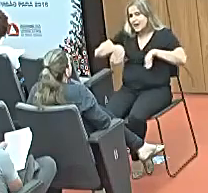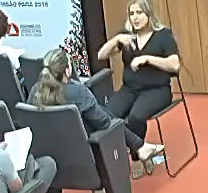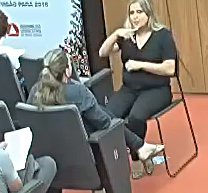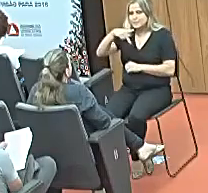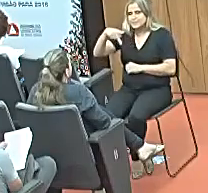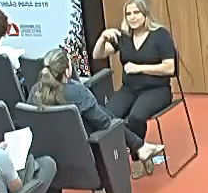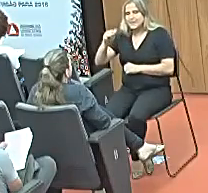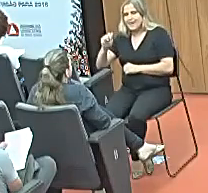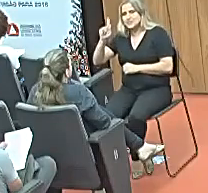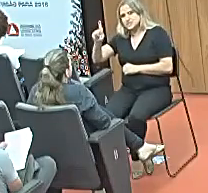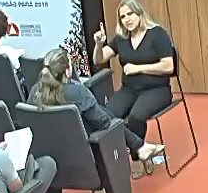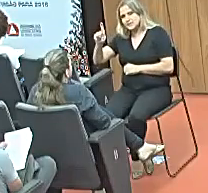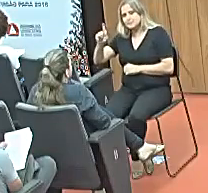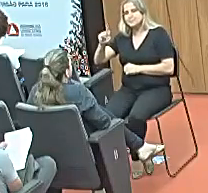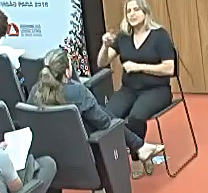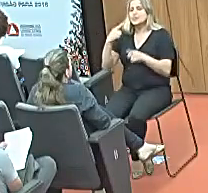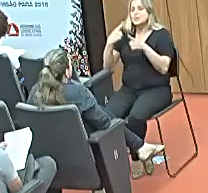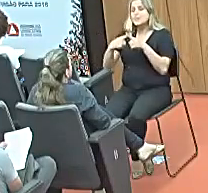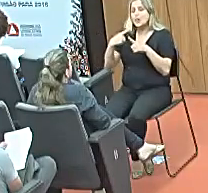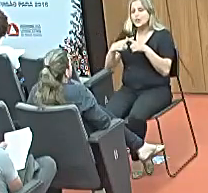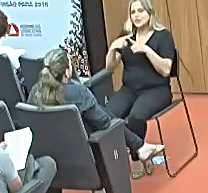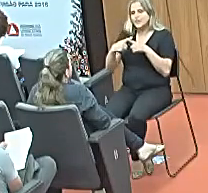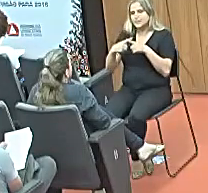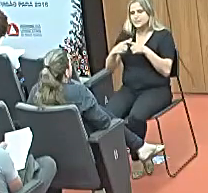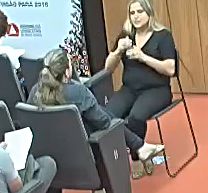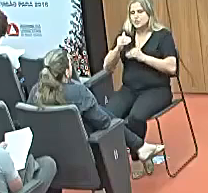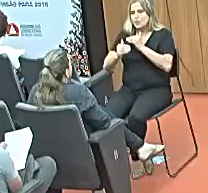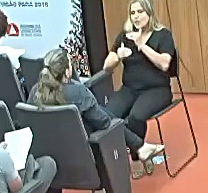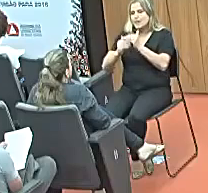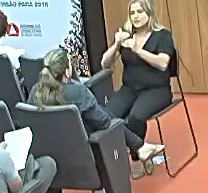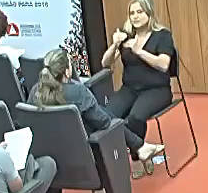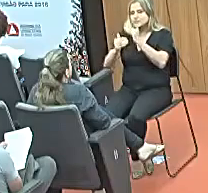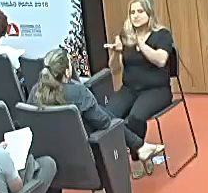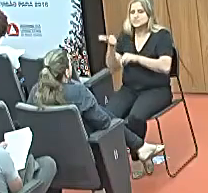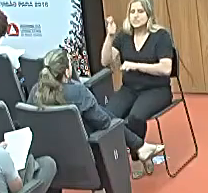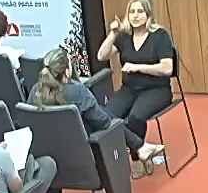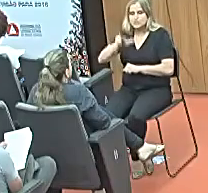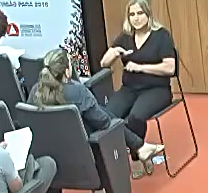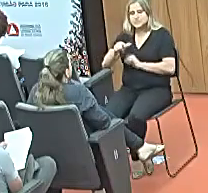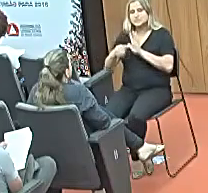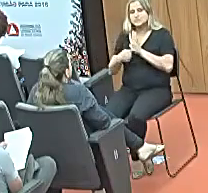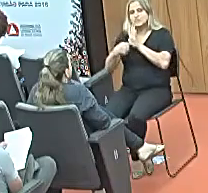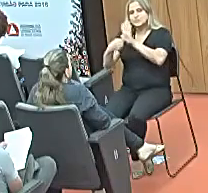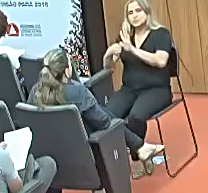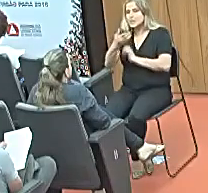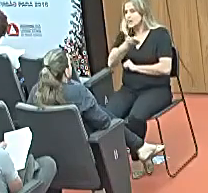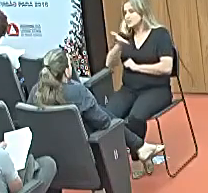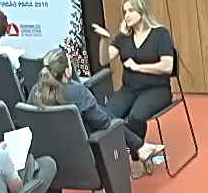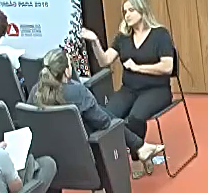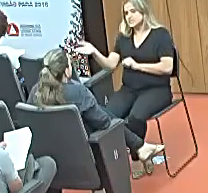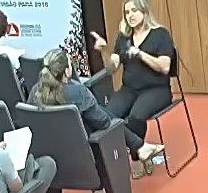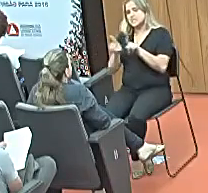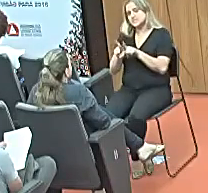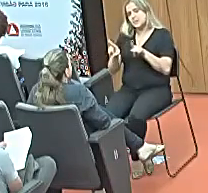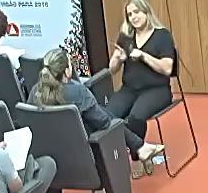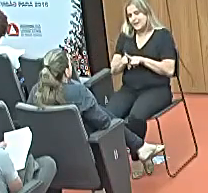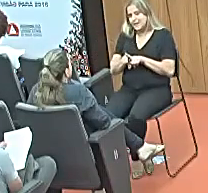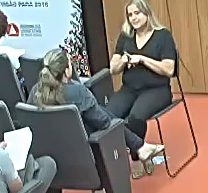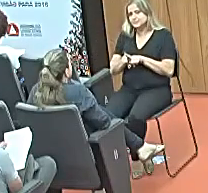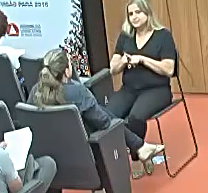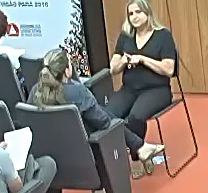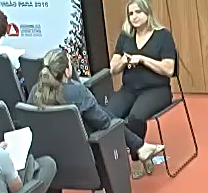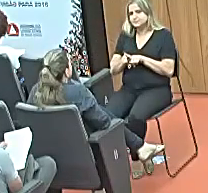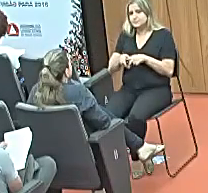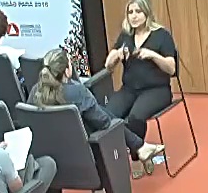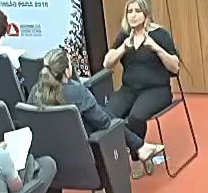é porque com todo o avanço que já tivemos e que já foi ressaltado aqui pelos nossos ilustres parlamentares e também